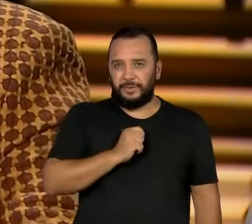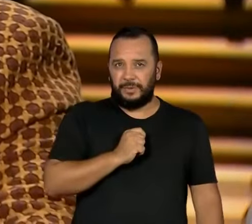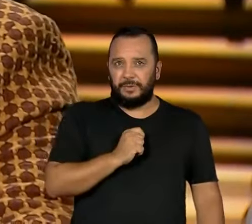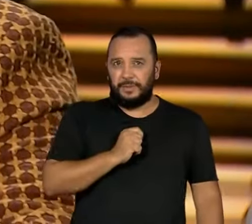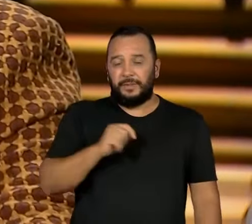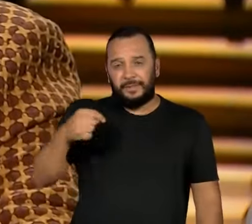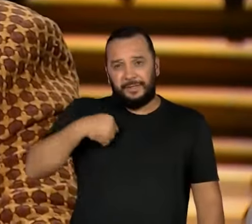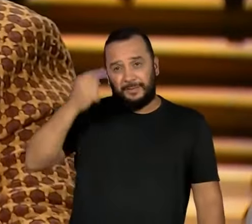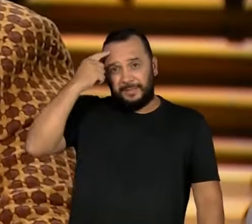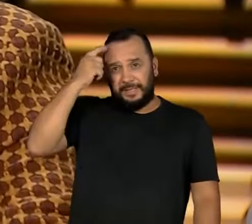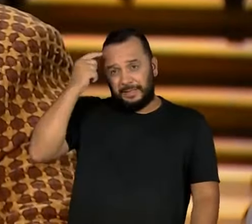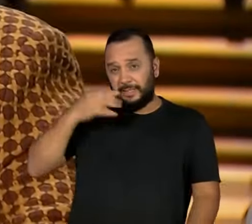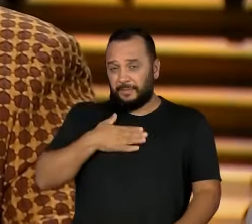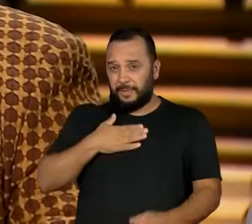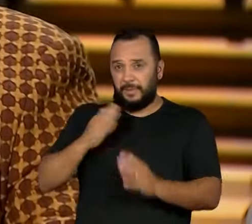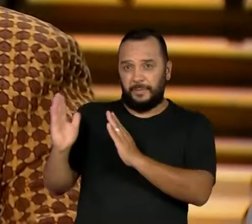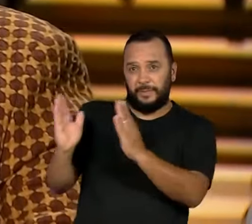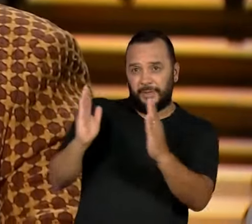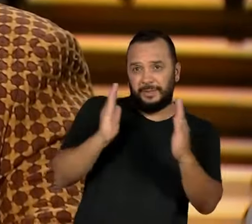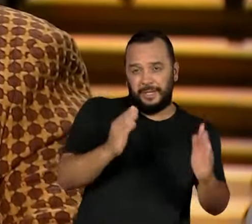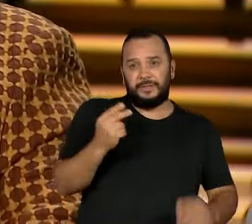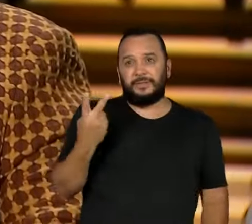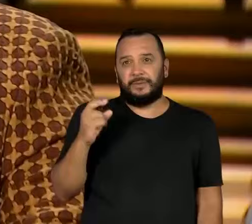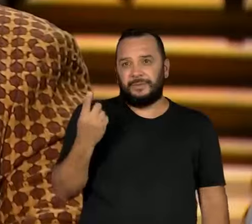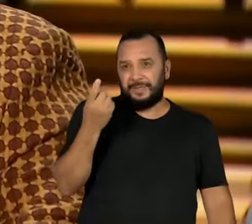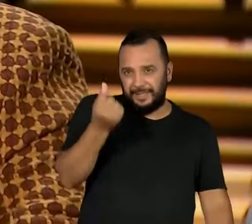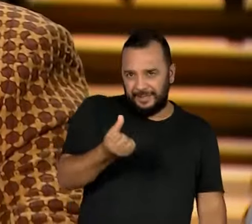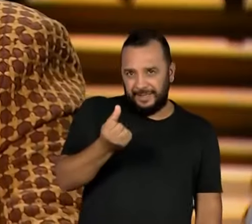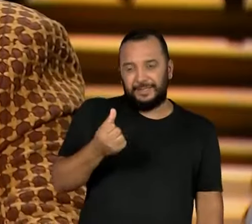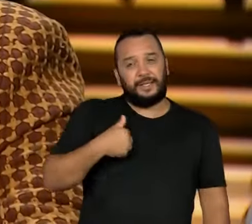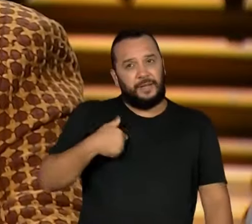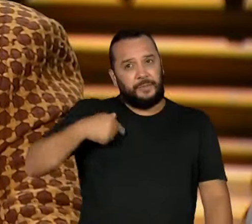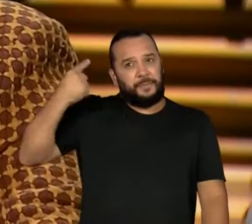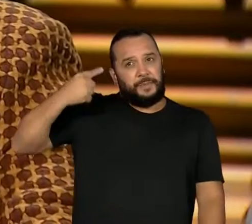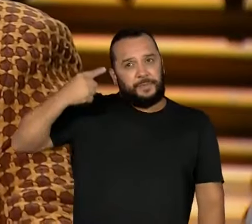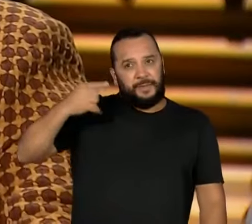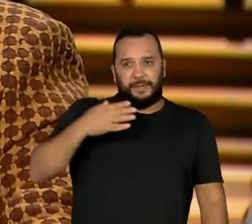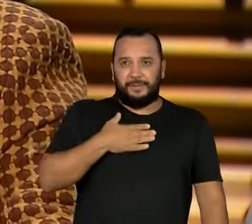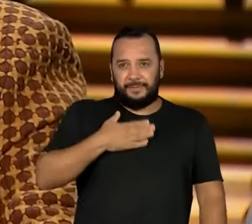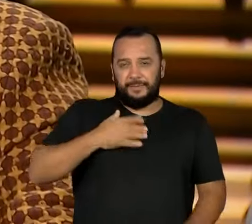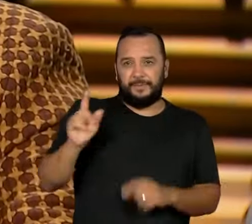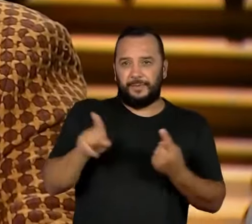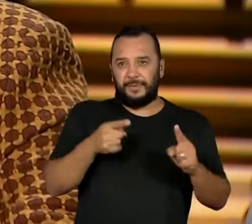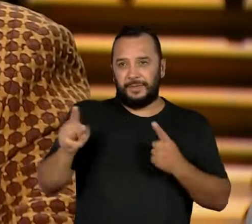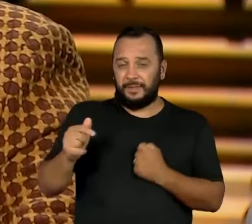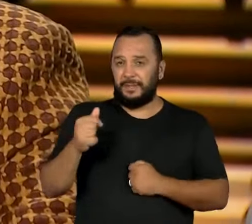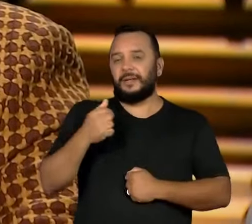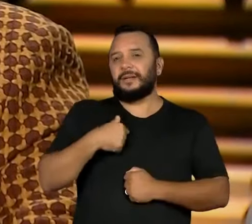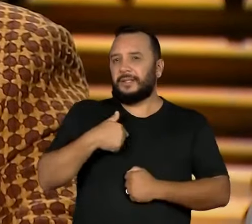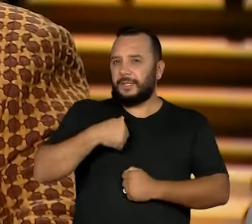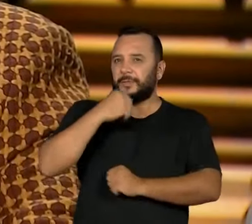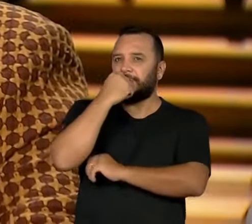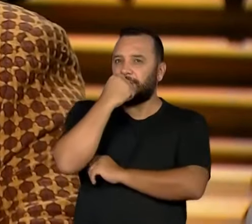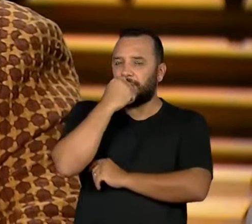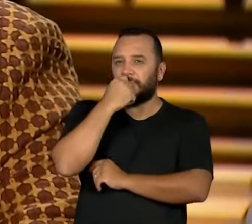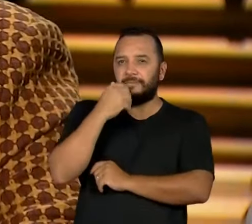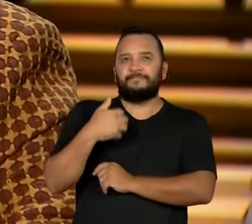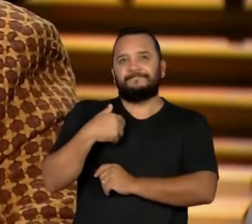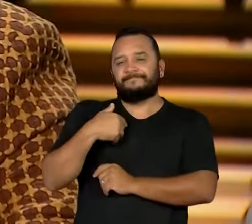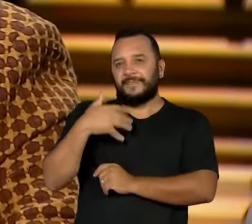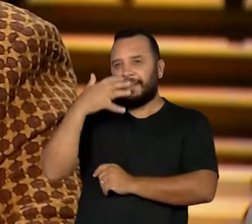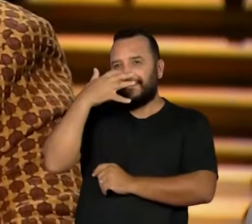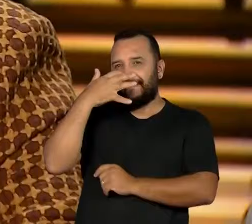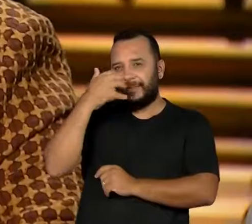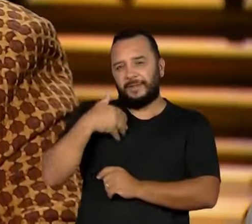o meu processo de 2016 pro proceder que foi o primeiro álbum porque eu tenho acho que recobrado esse meu Fascínio com pontos de